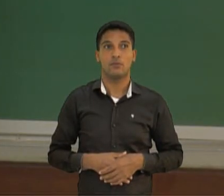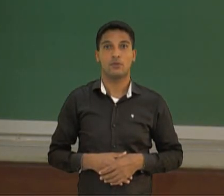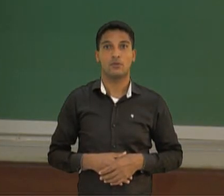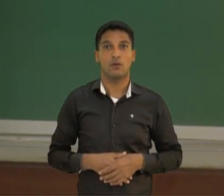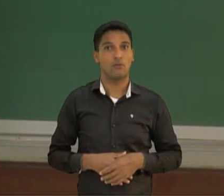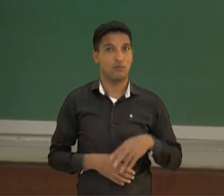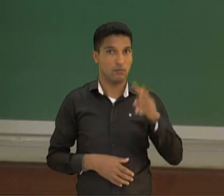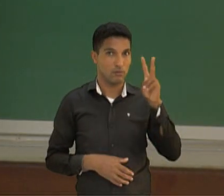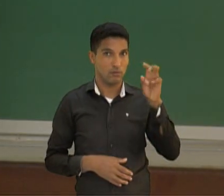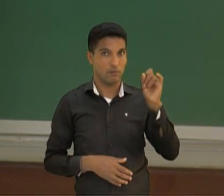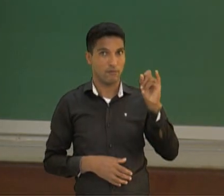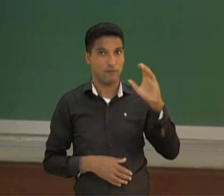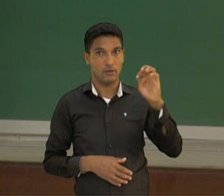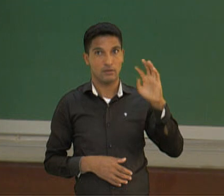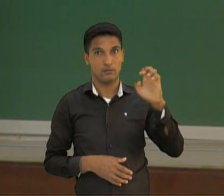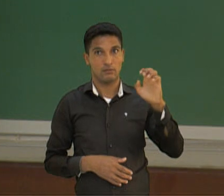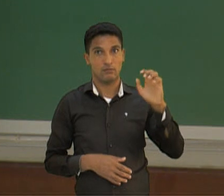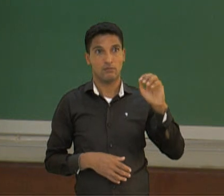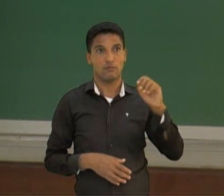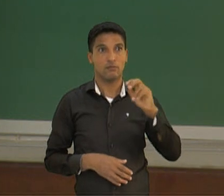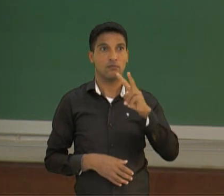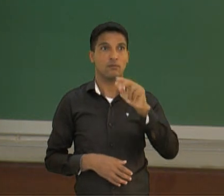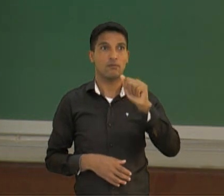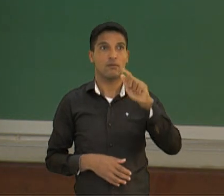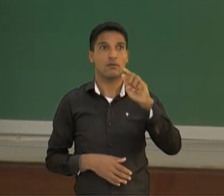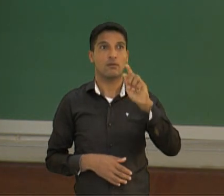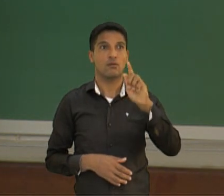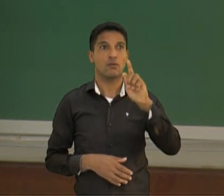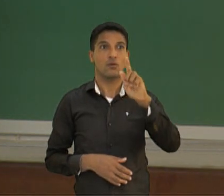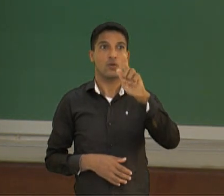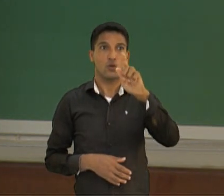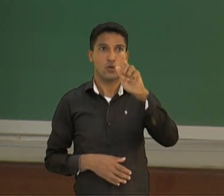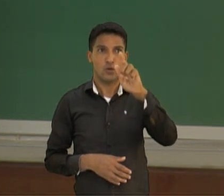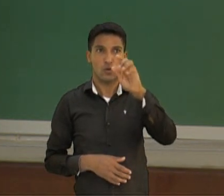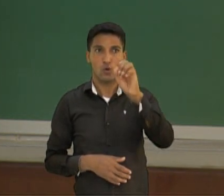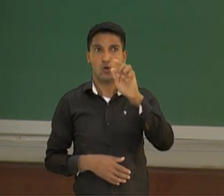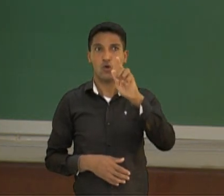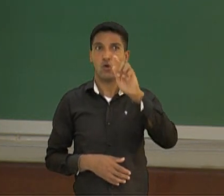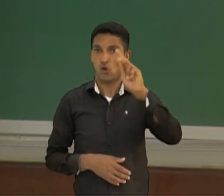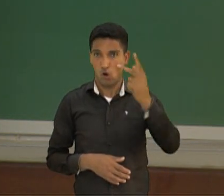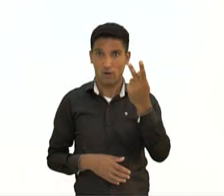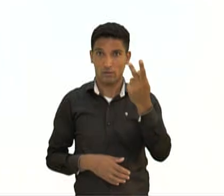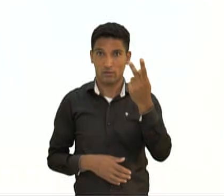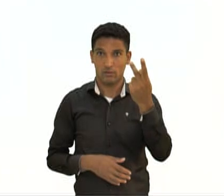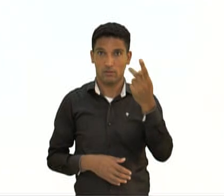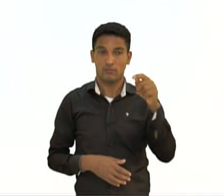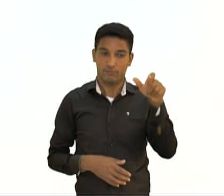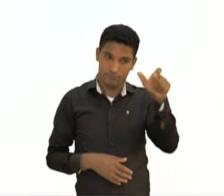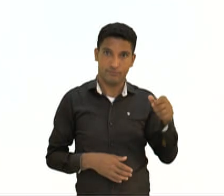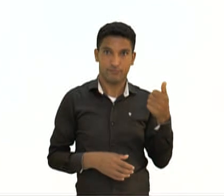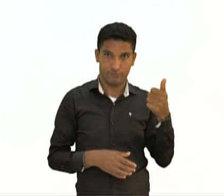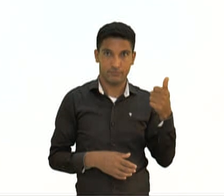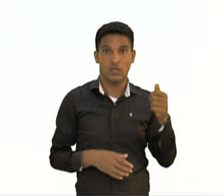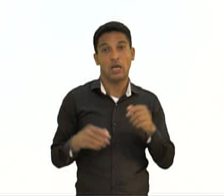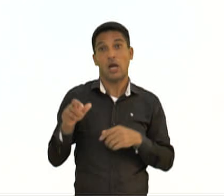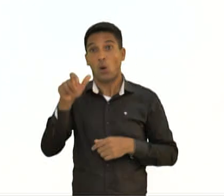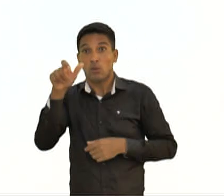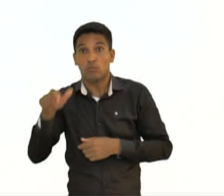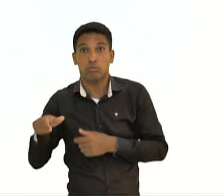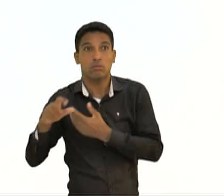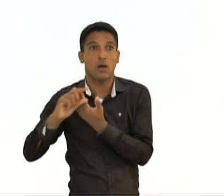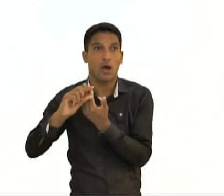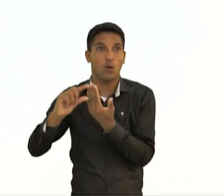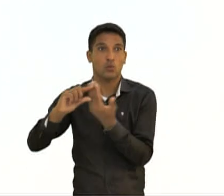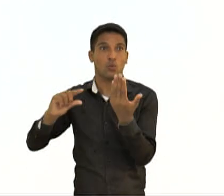Vincent van Gogh, o pintor norueguês Edvard Munch também foi de grande importância para o surgimento